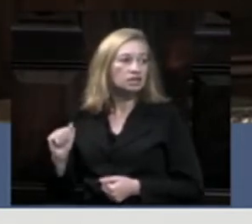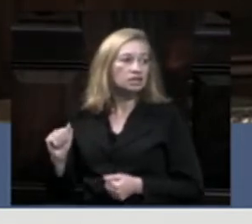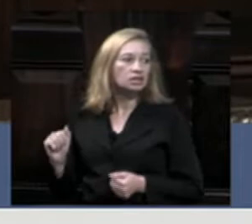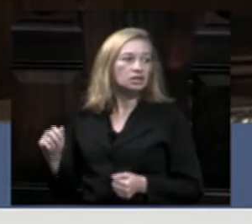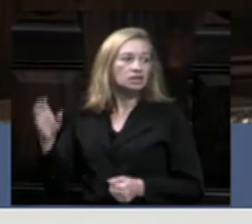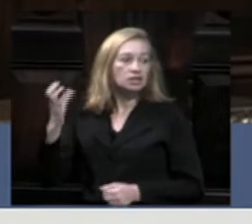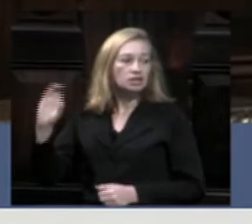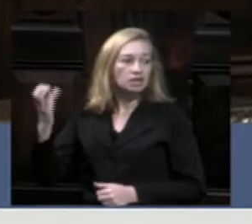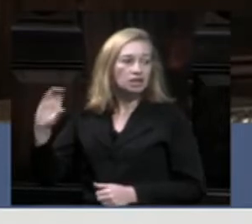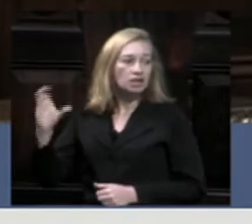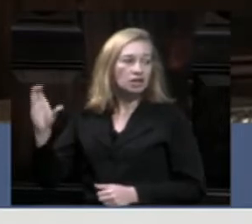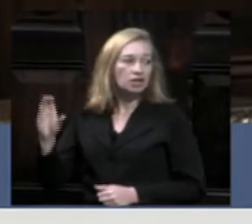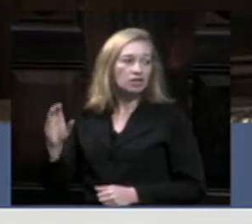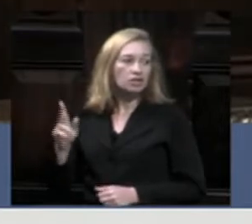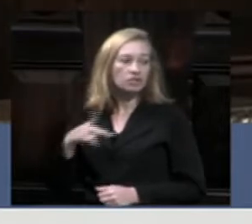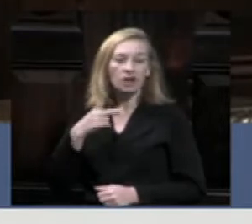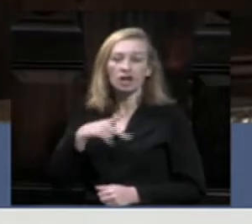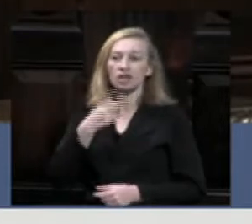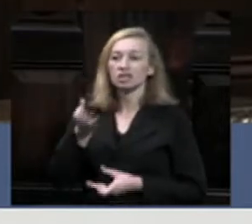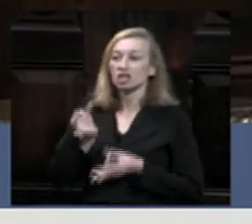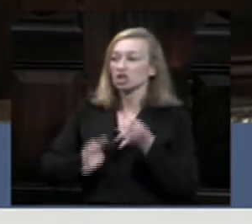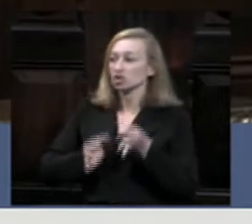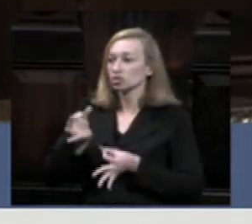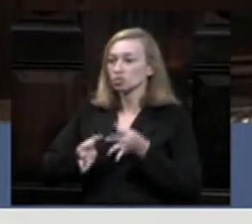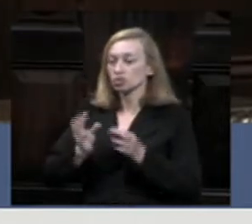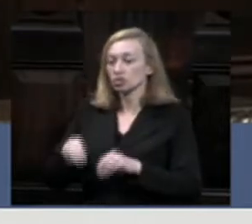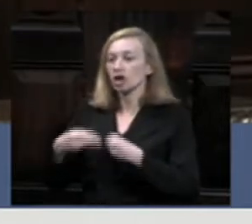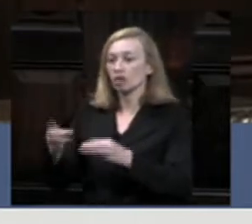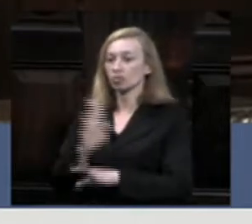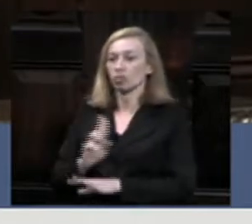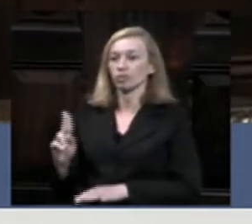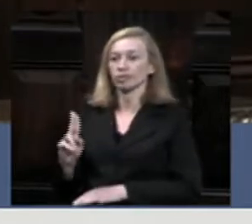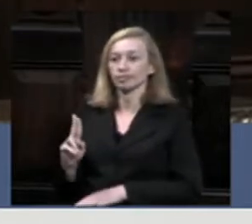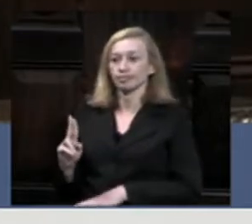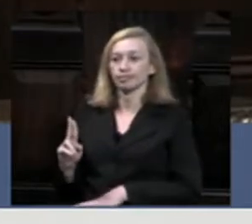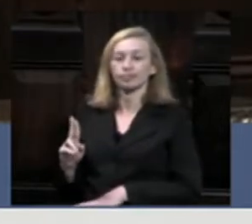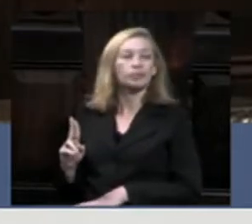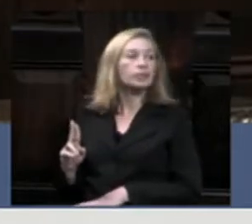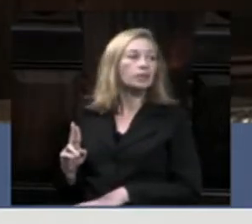entendendo ser mais do que justa a homenagem.